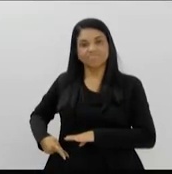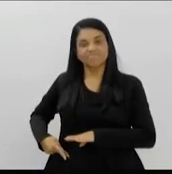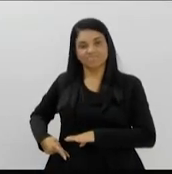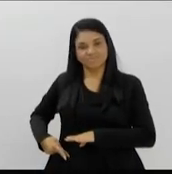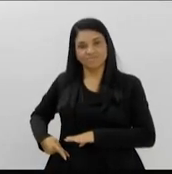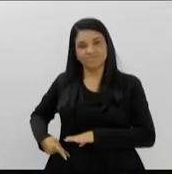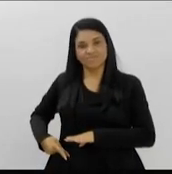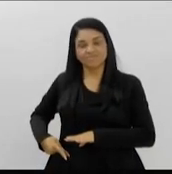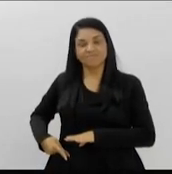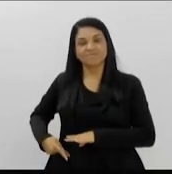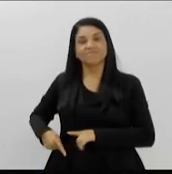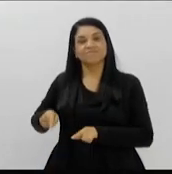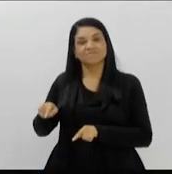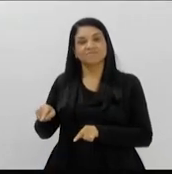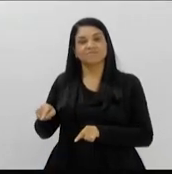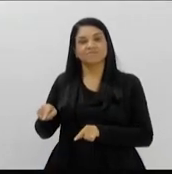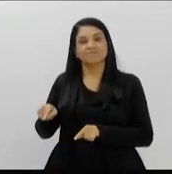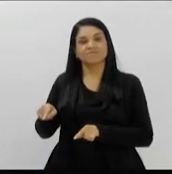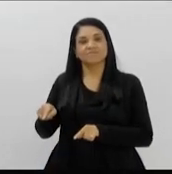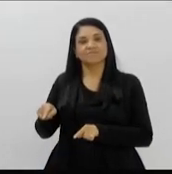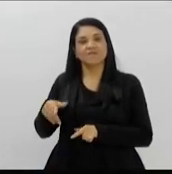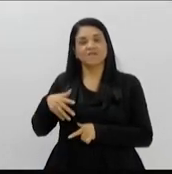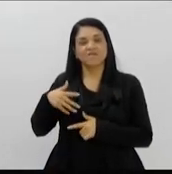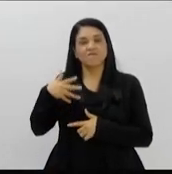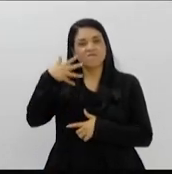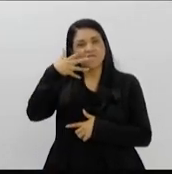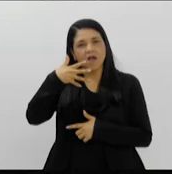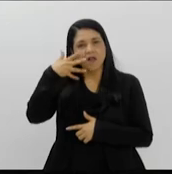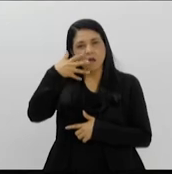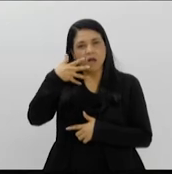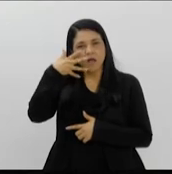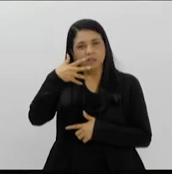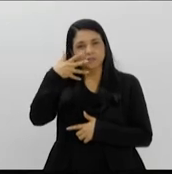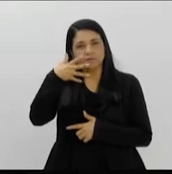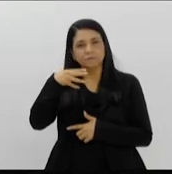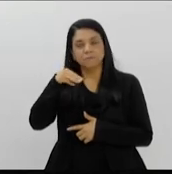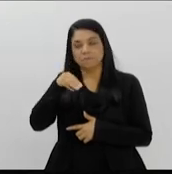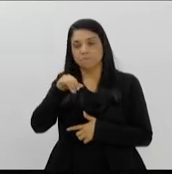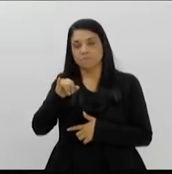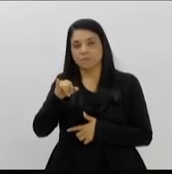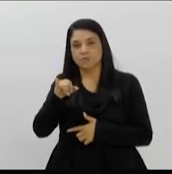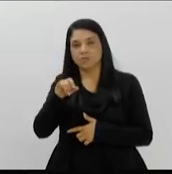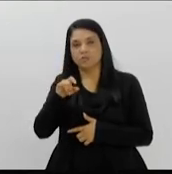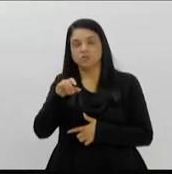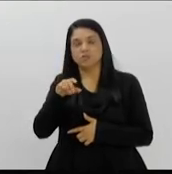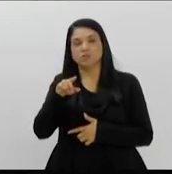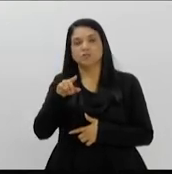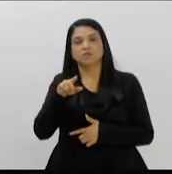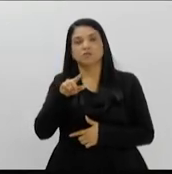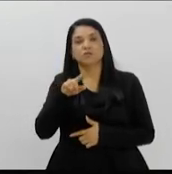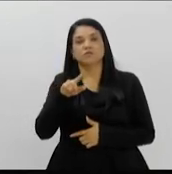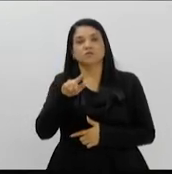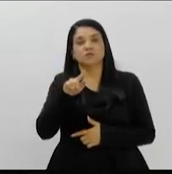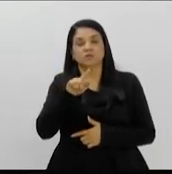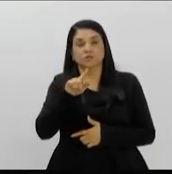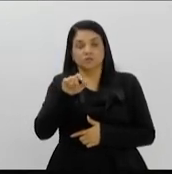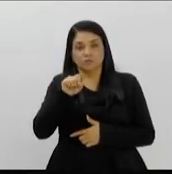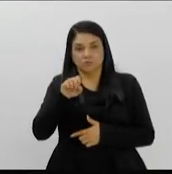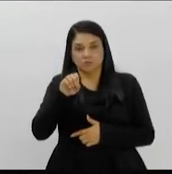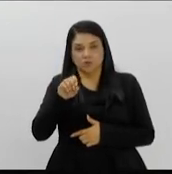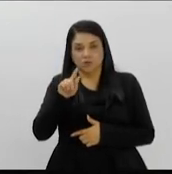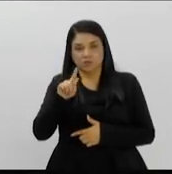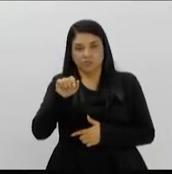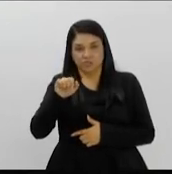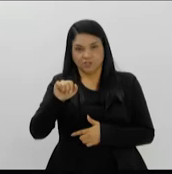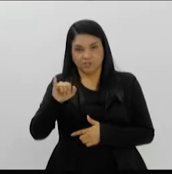circunstancialmente, ocasionalmente, falas também misóginas, né? Produziu muitas falas misóginas